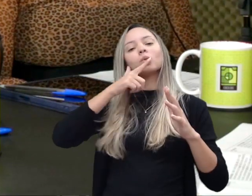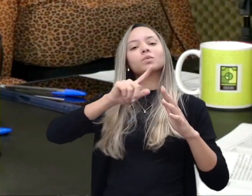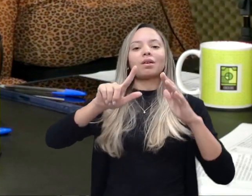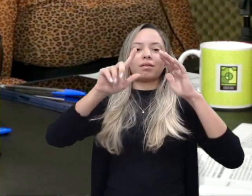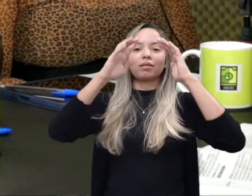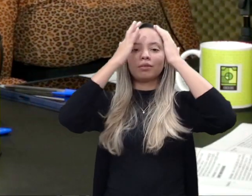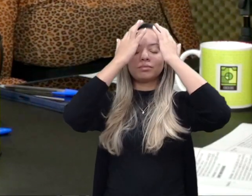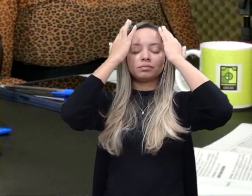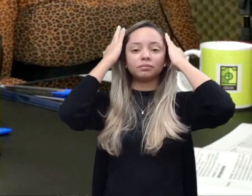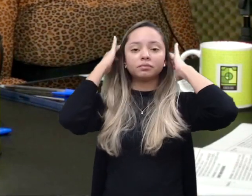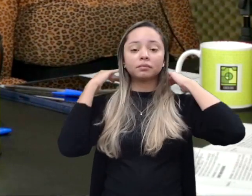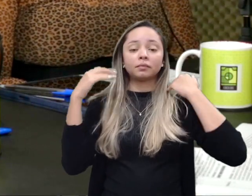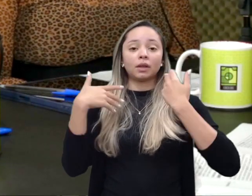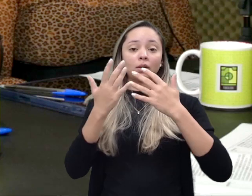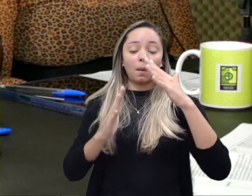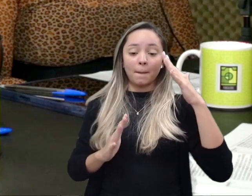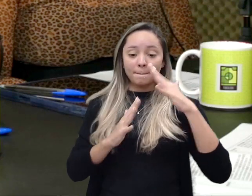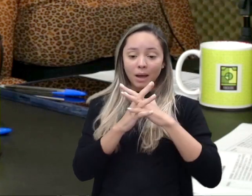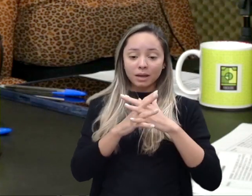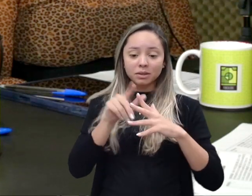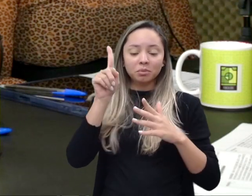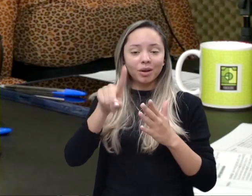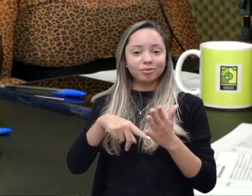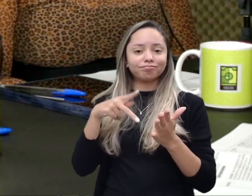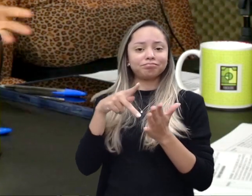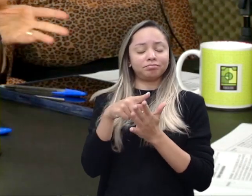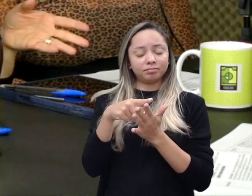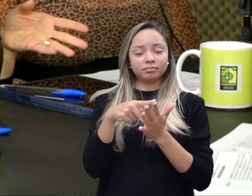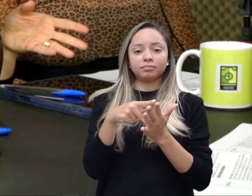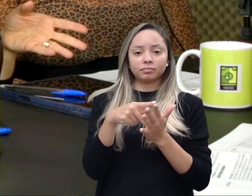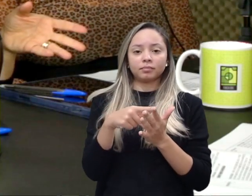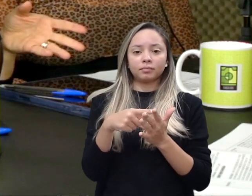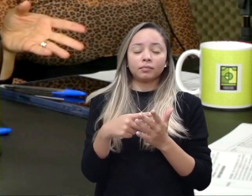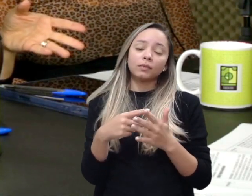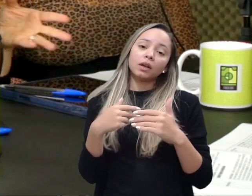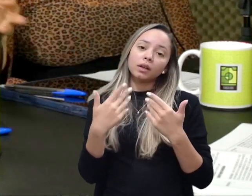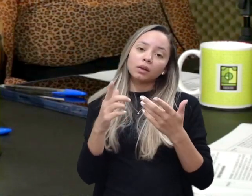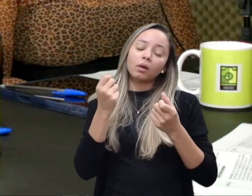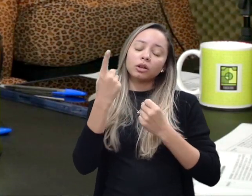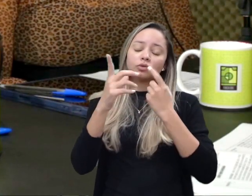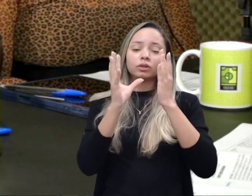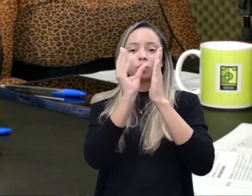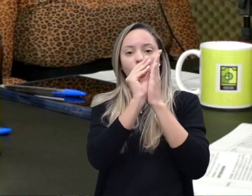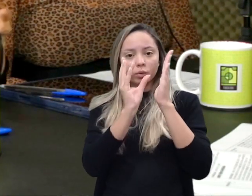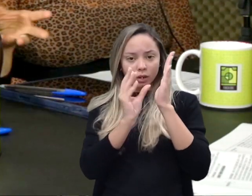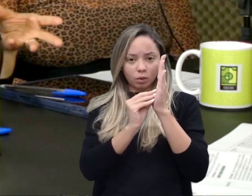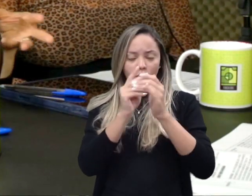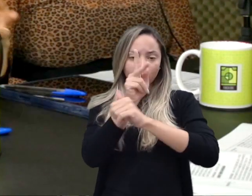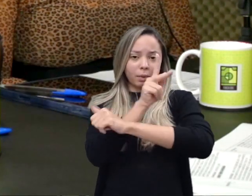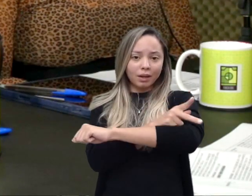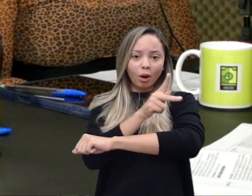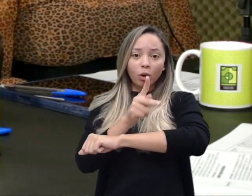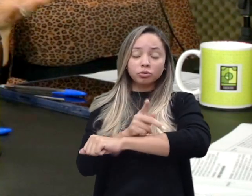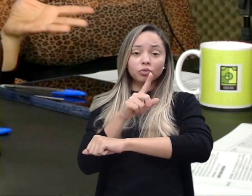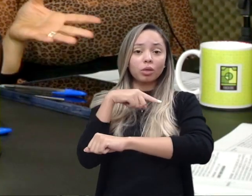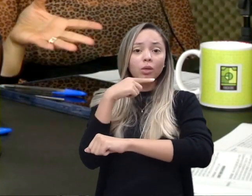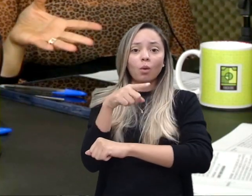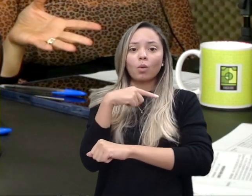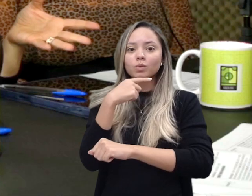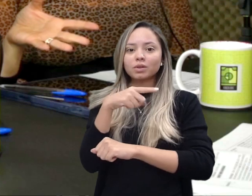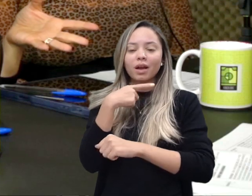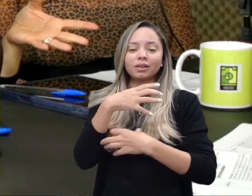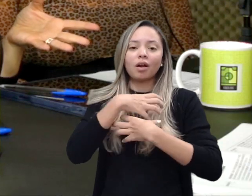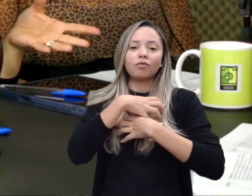E esse máximo é, de fato, o máximo. Às vezes o conteúdo pedagógico, ele não vai ser alcançado nos moldes que a gente